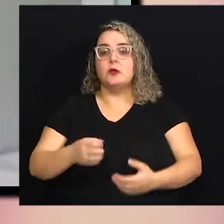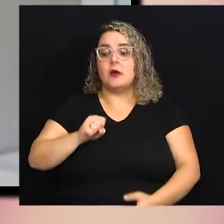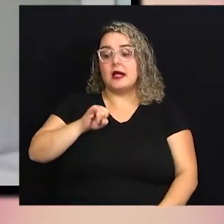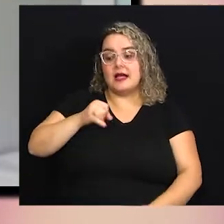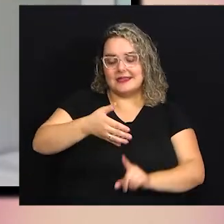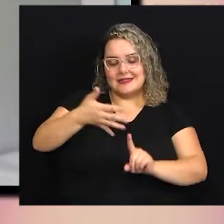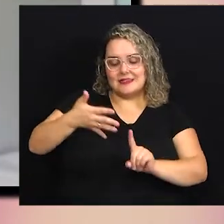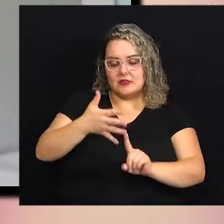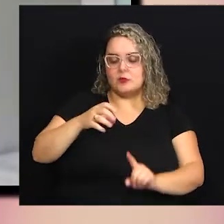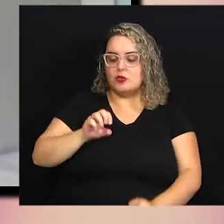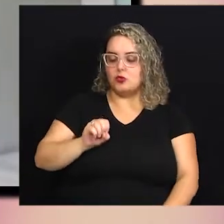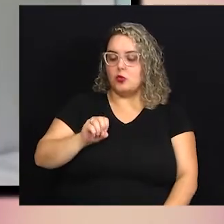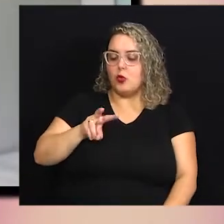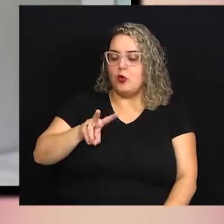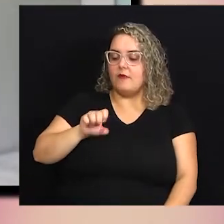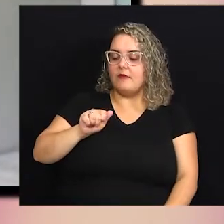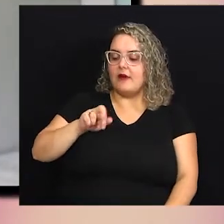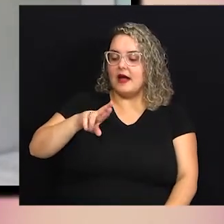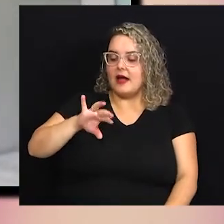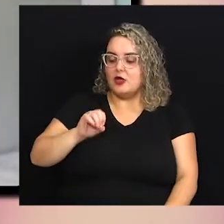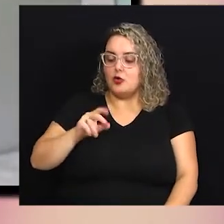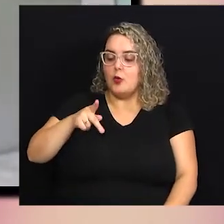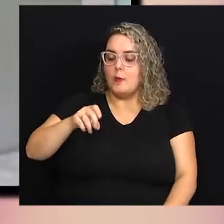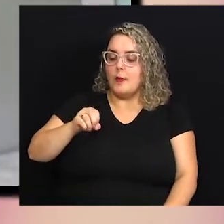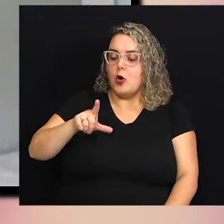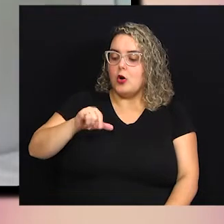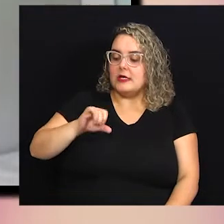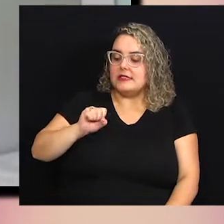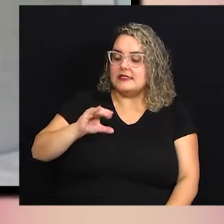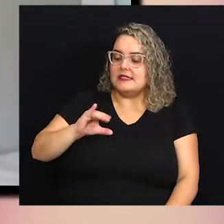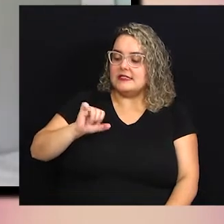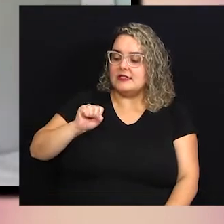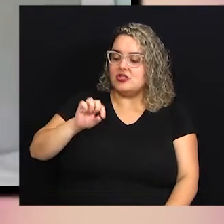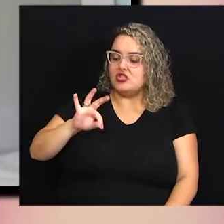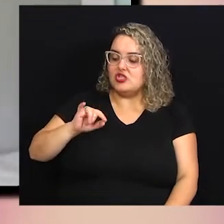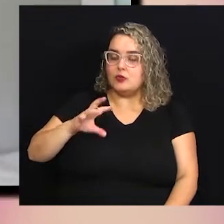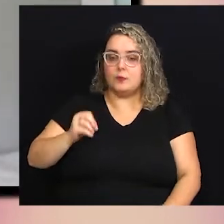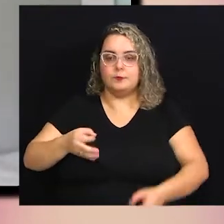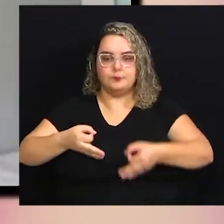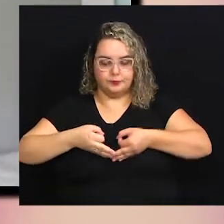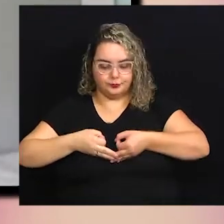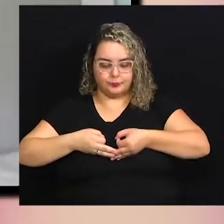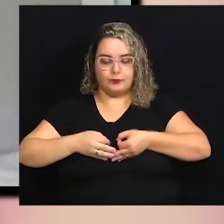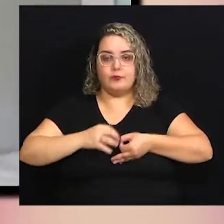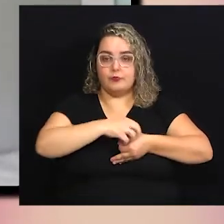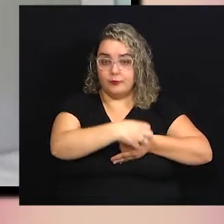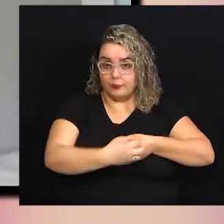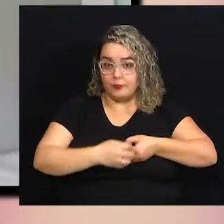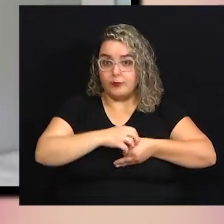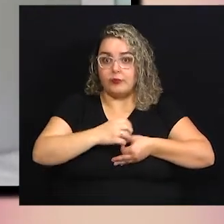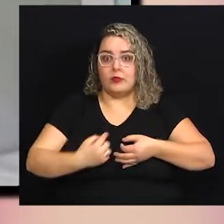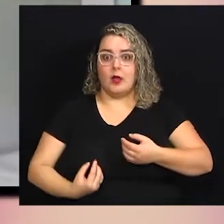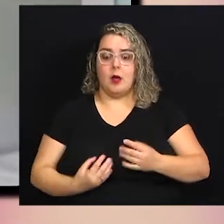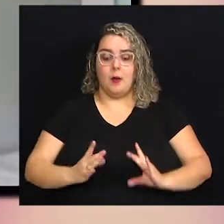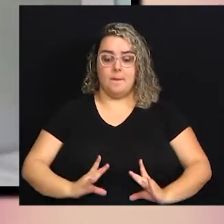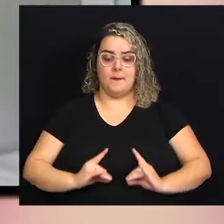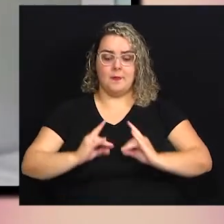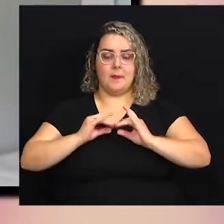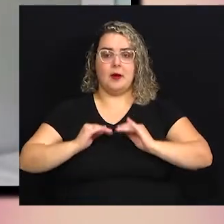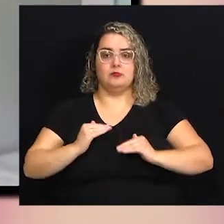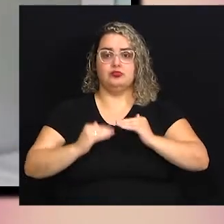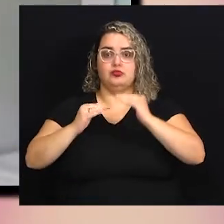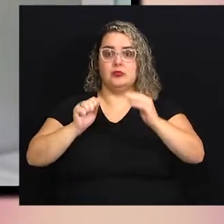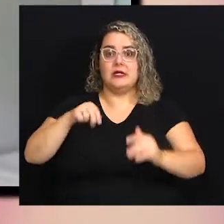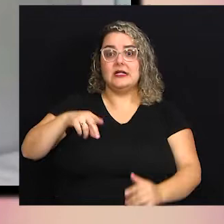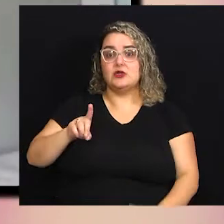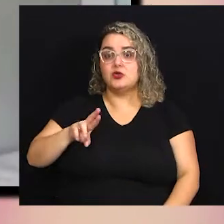síndrome de ovário policístico, ela se caracteriza, né, por um excesso de produção hormonal, de hormônios tipo que a gente